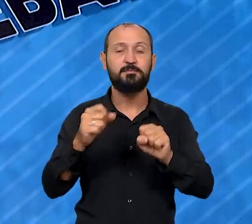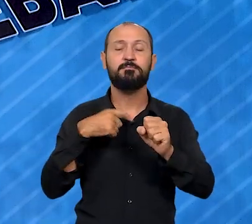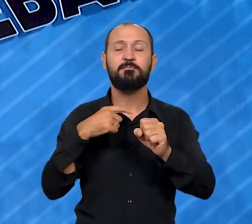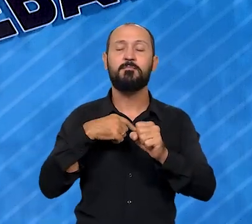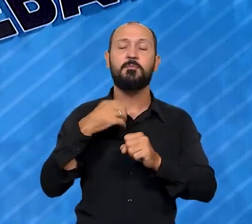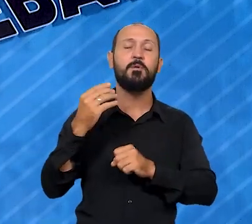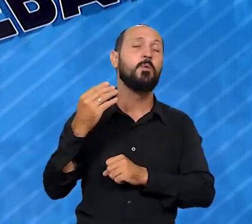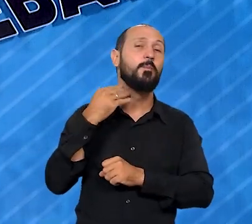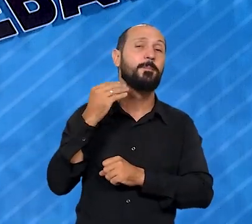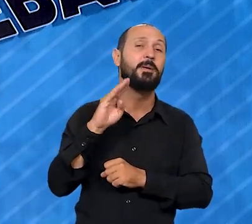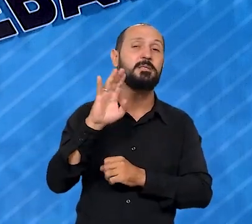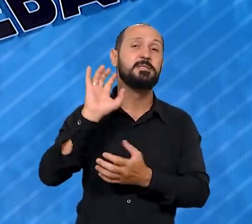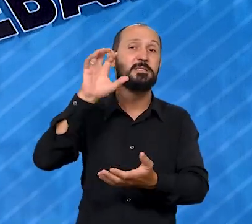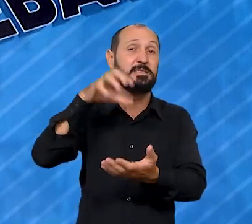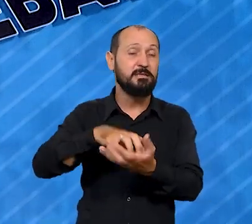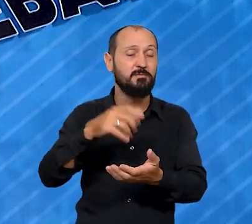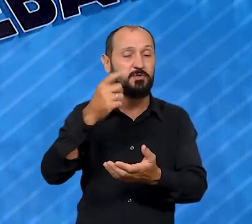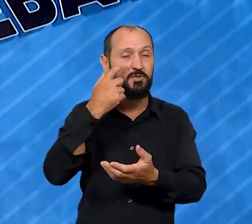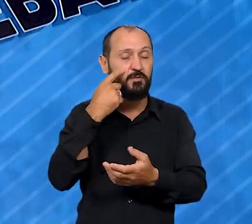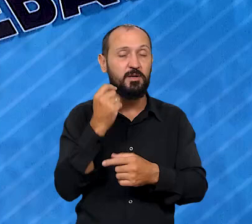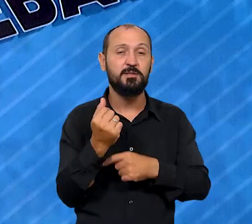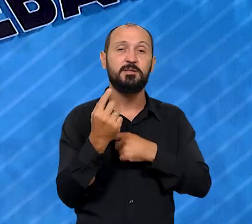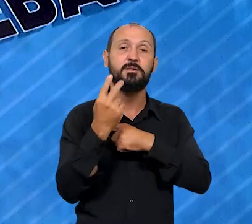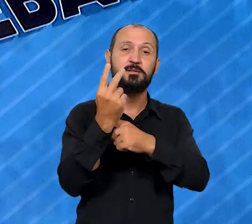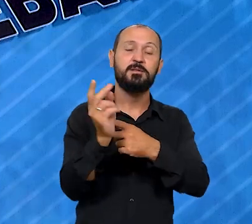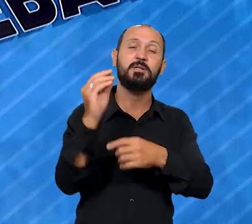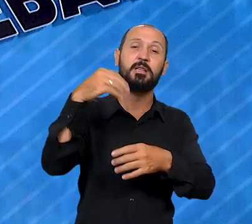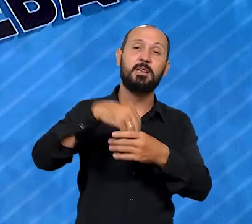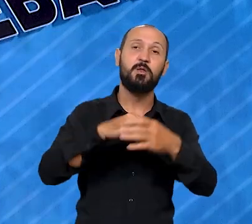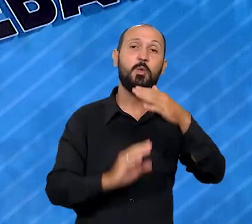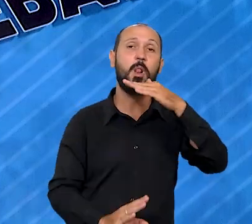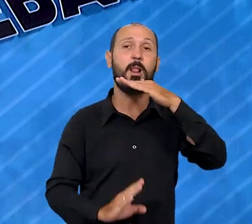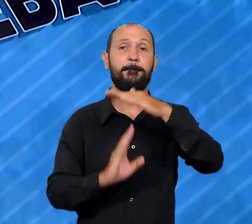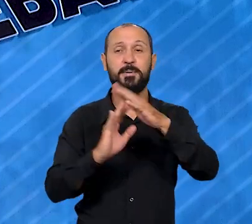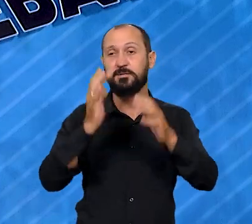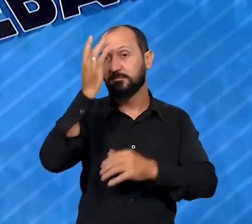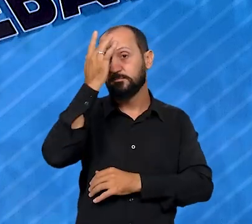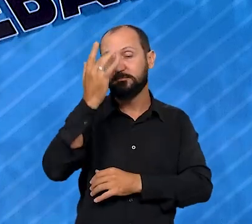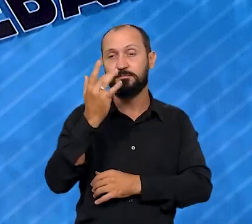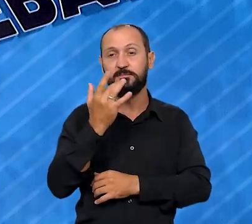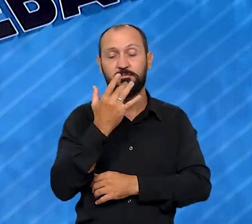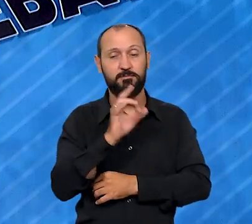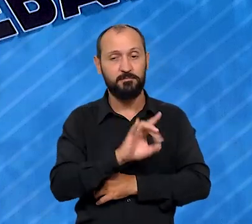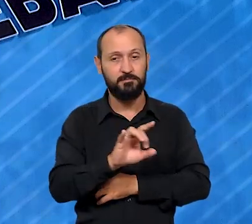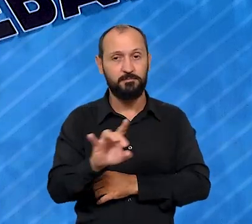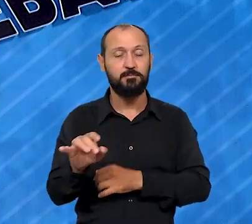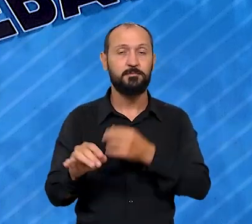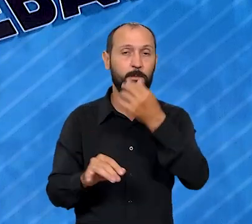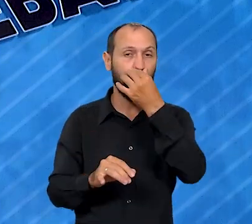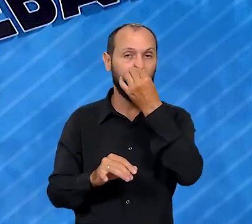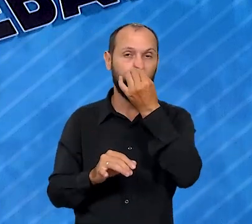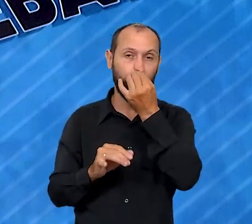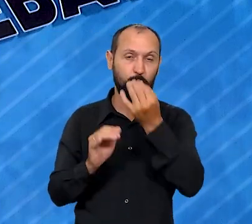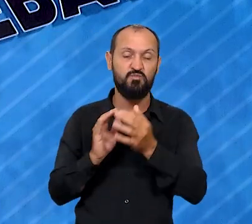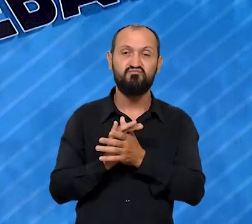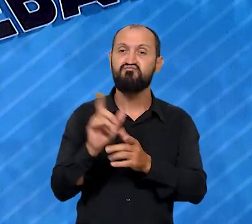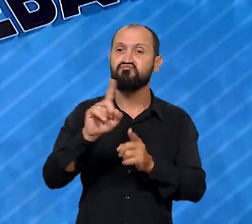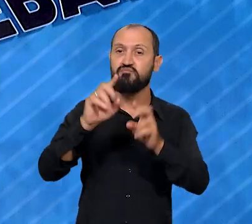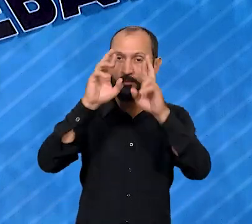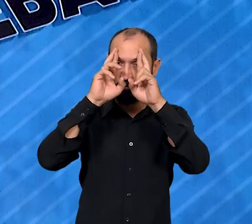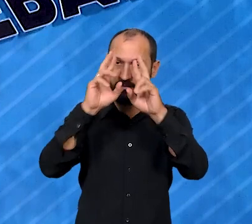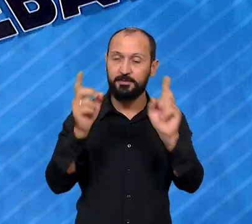ao sistema, né, Banco Central, etc., de ofertar aquele crédito dentro do limite do perfil daquele cliente, daquele